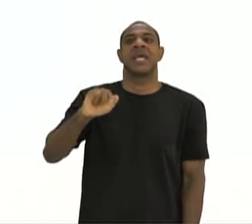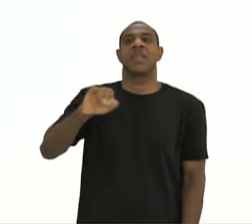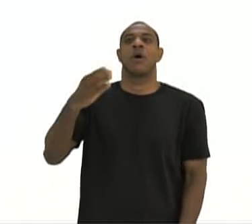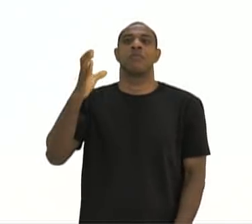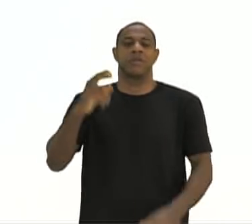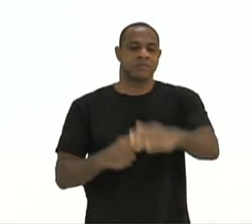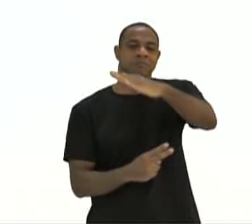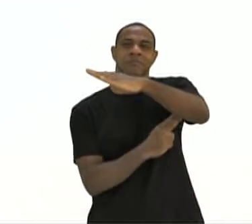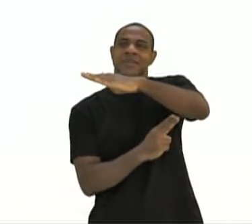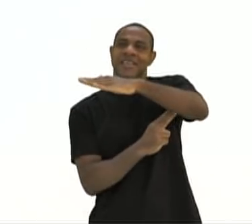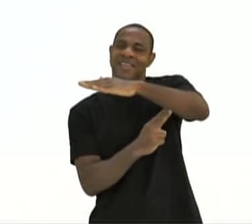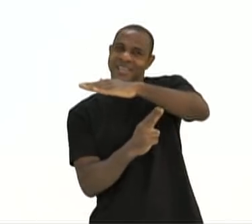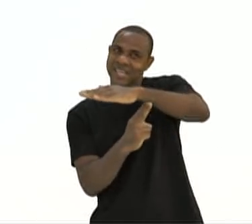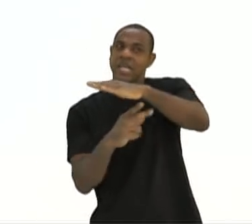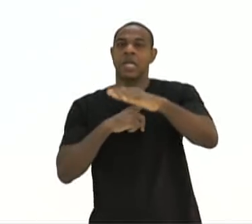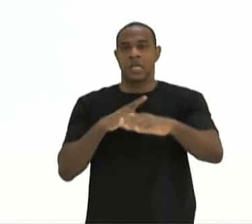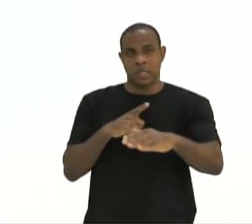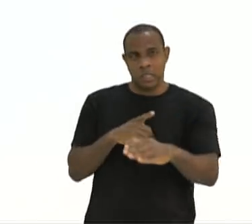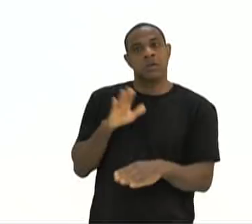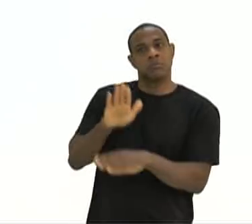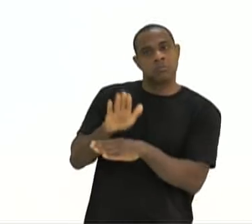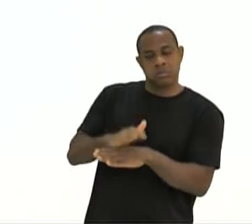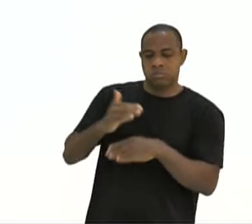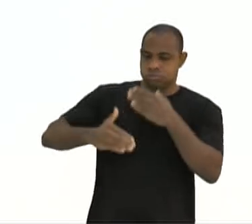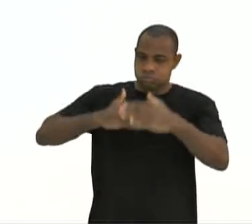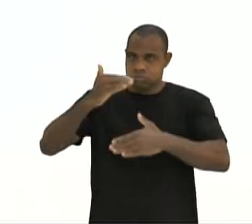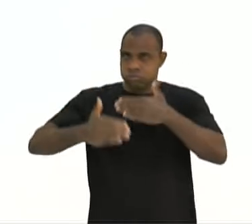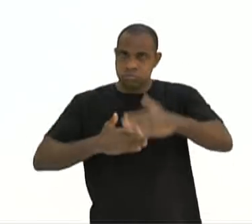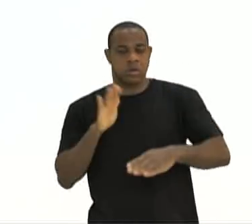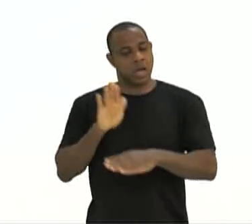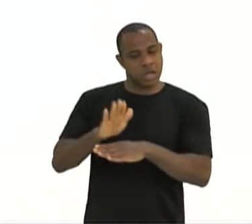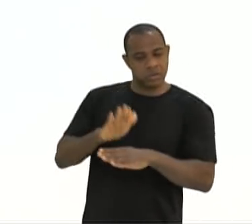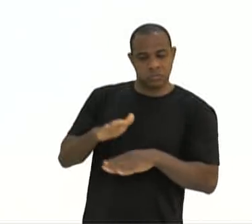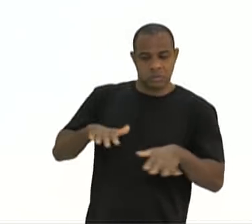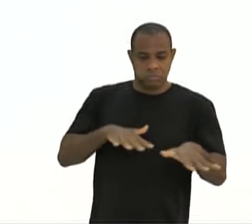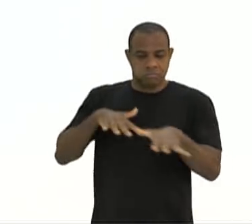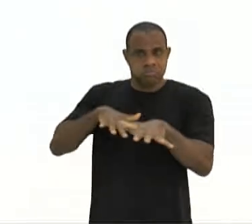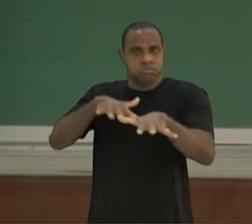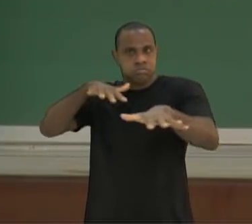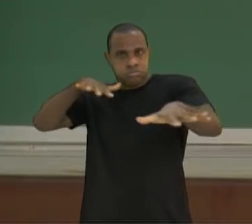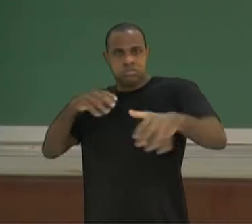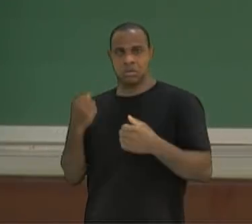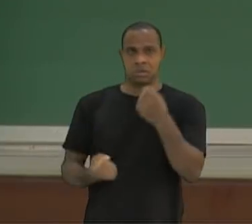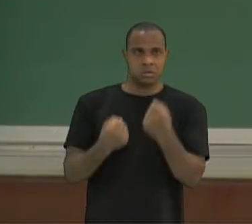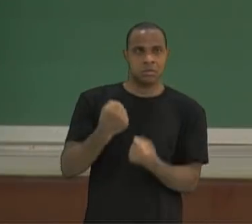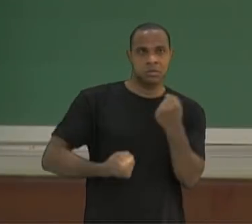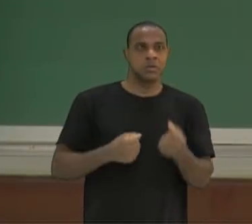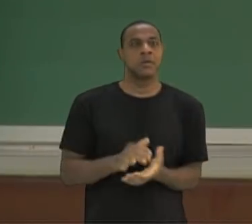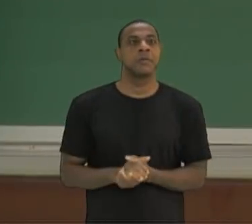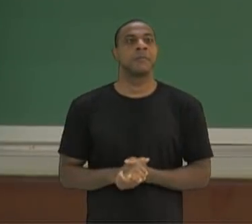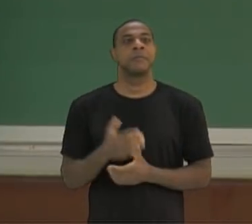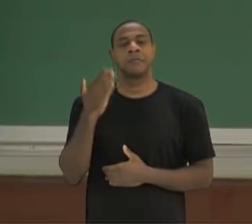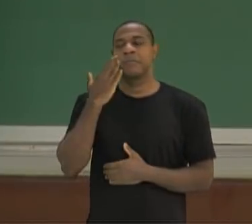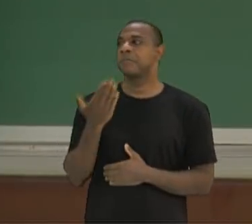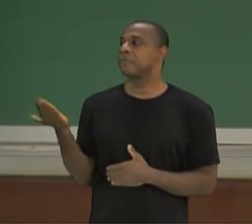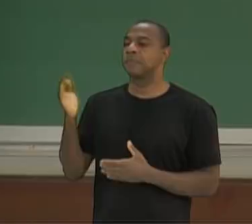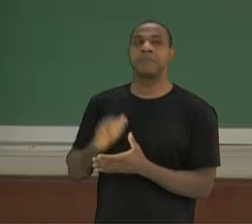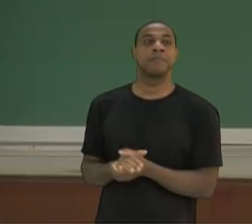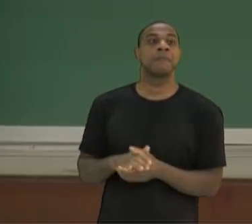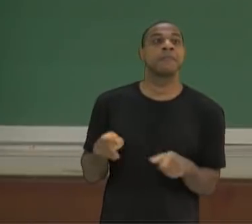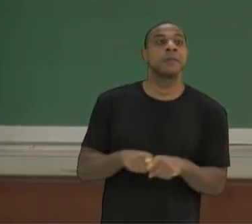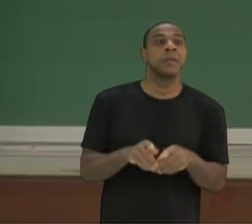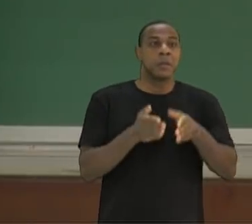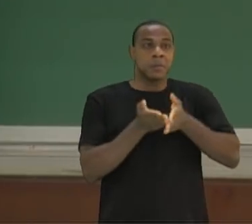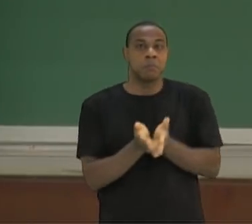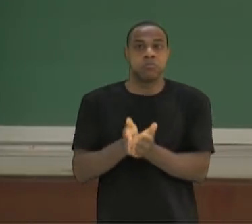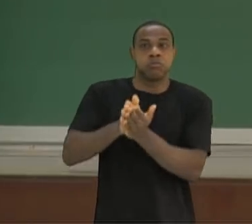características ali que favorecem toda essa questão da circulação e dos transportes no Sudeste, tá? O transporte marítimo é